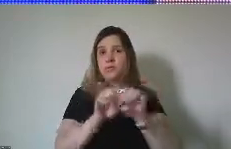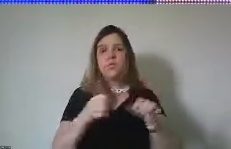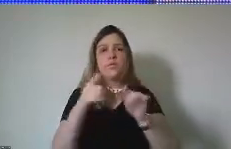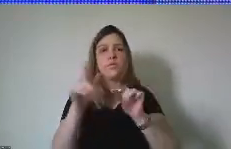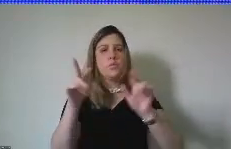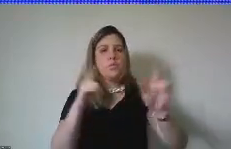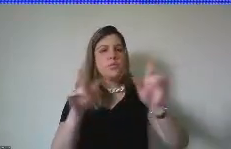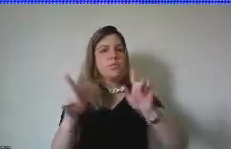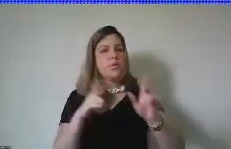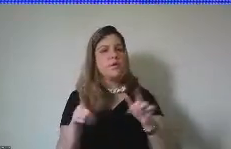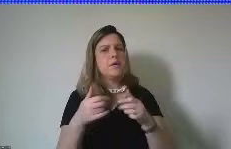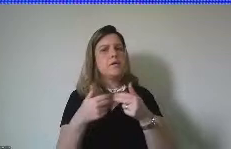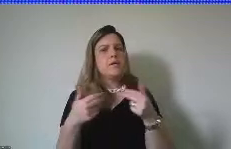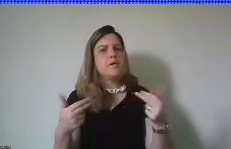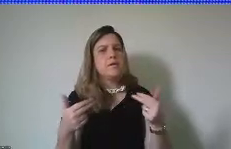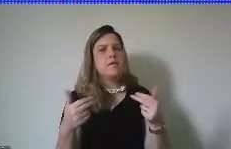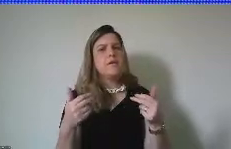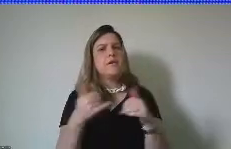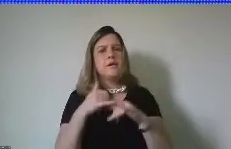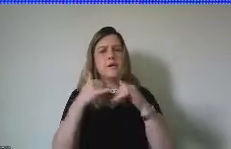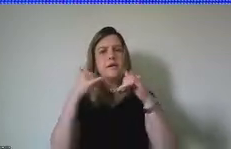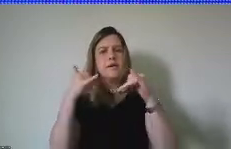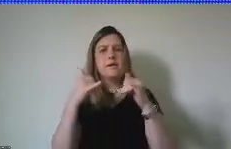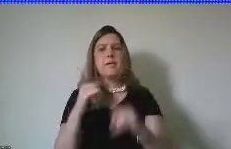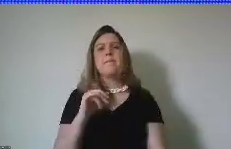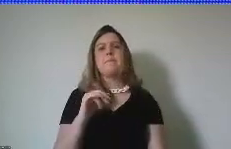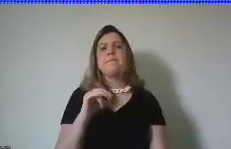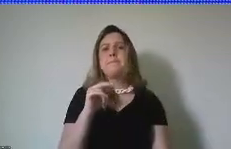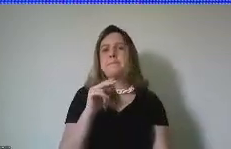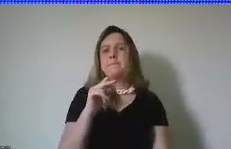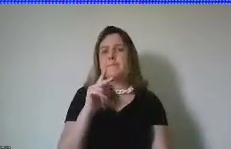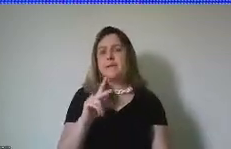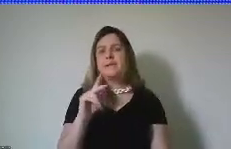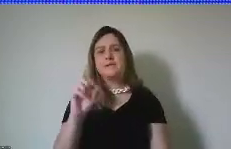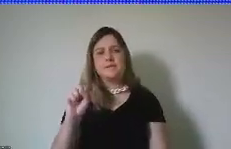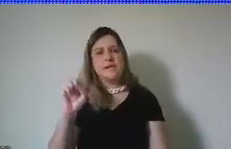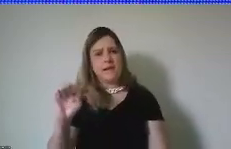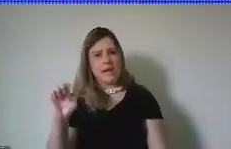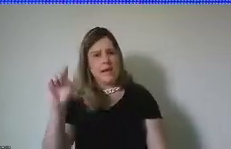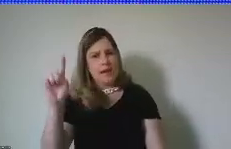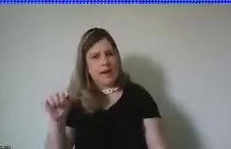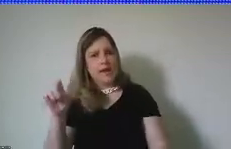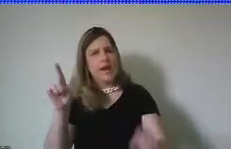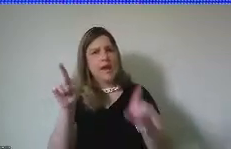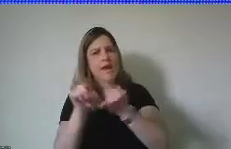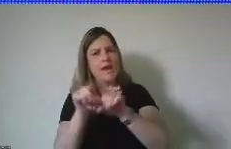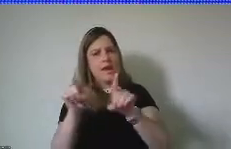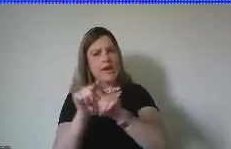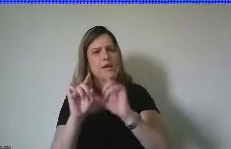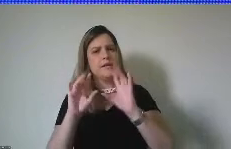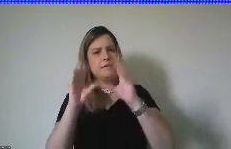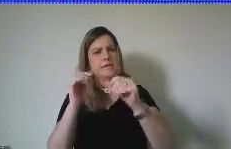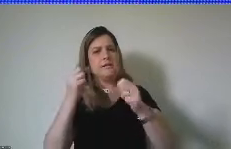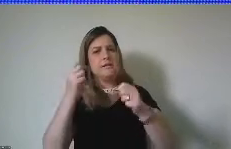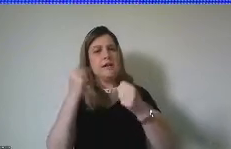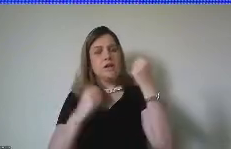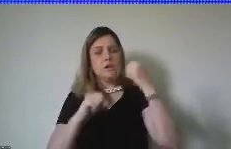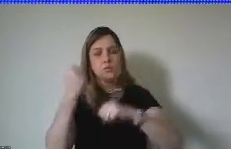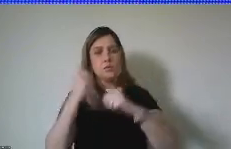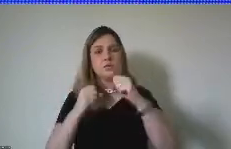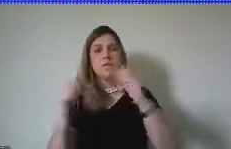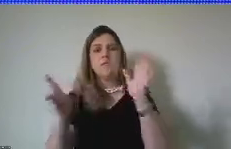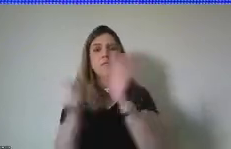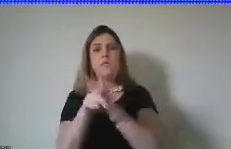Como já comentei ele é CEO da PSR E possui experiência integrada no governo na indústria e na academia